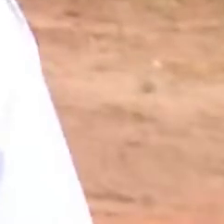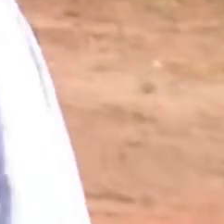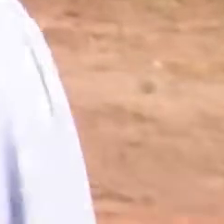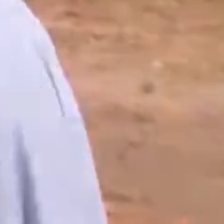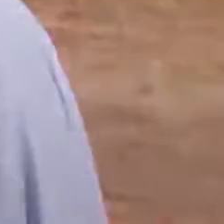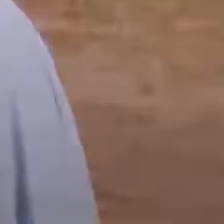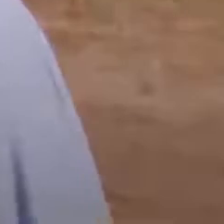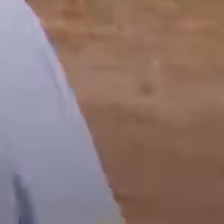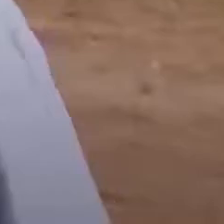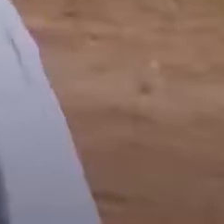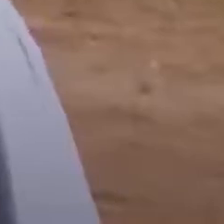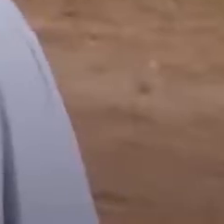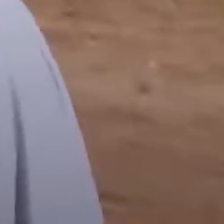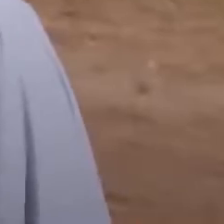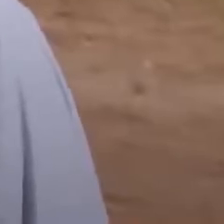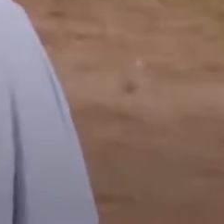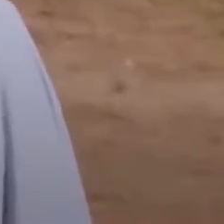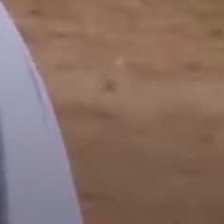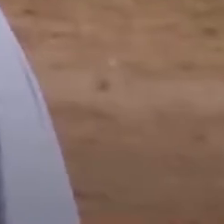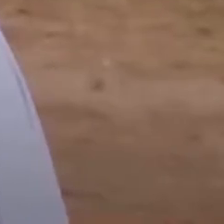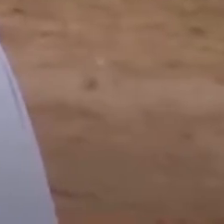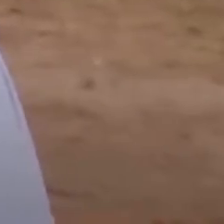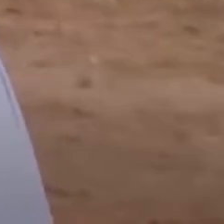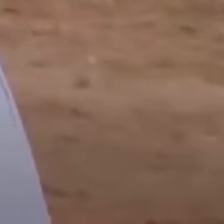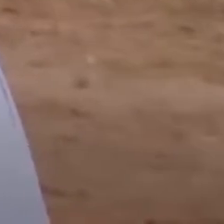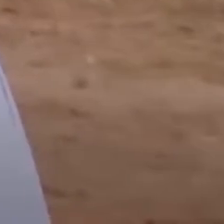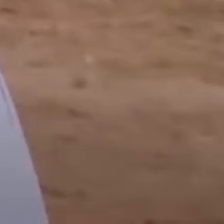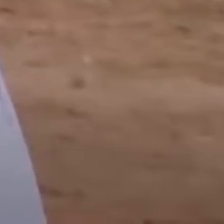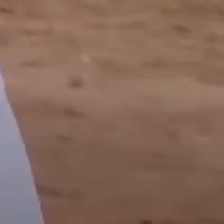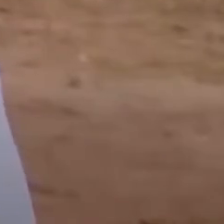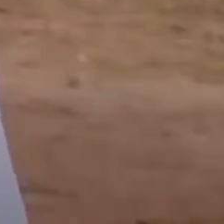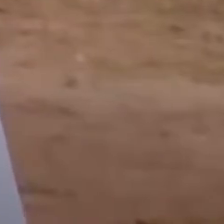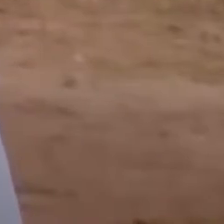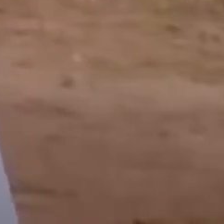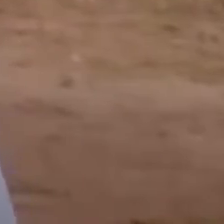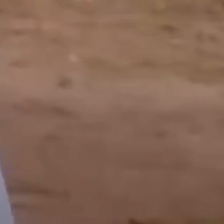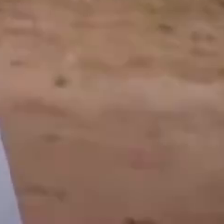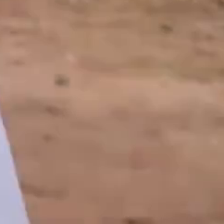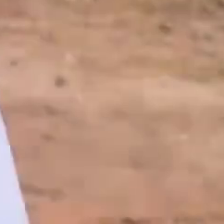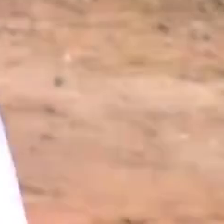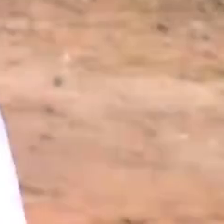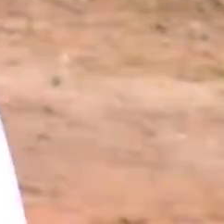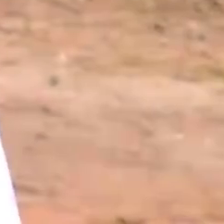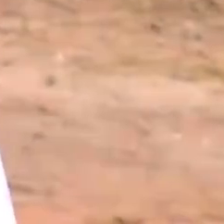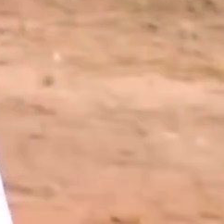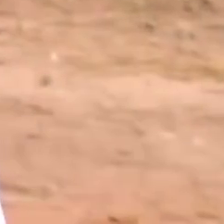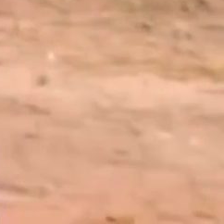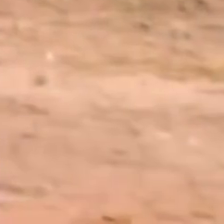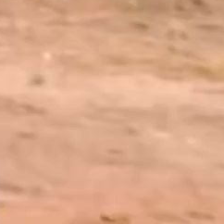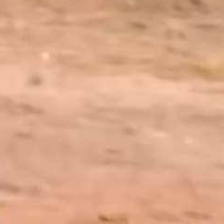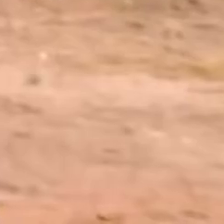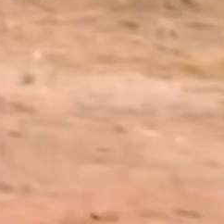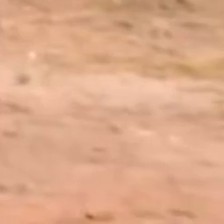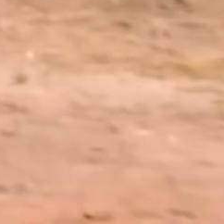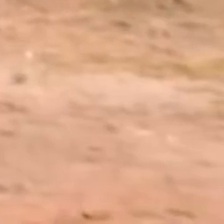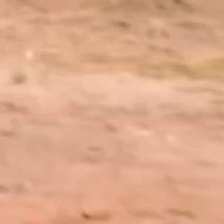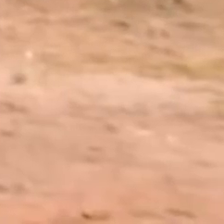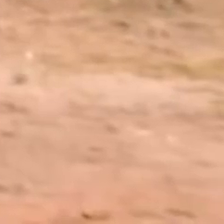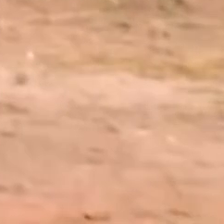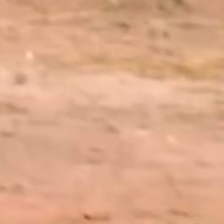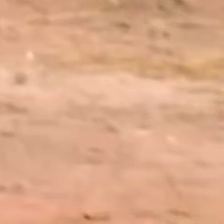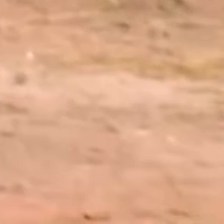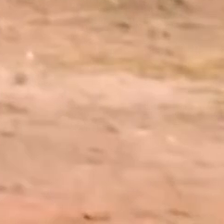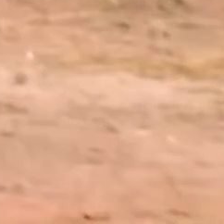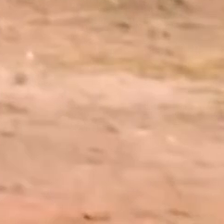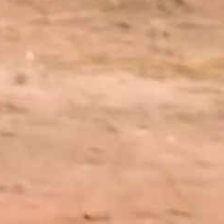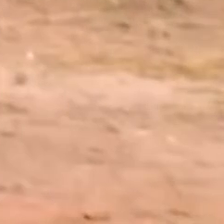dia muito feliz, não só para mim, mas todos os moradores aqui da Vila União que esperam tanto tempo. Quando eu assumi vereador, fizemos essa indicação